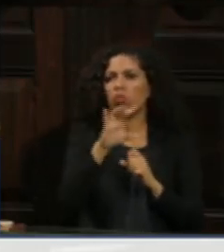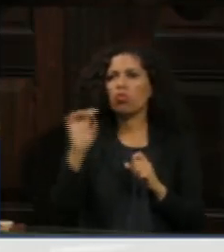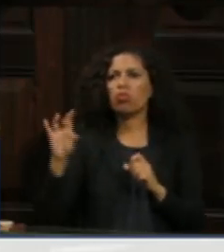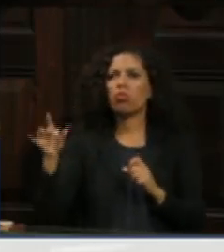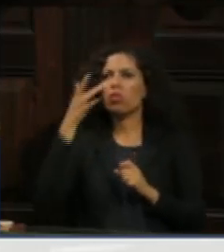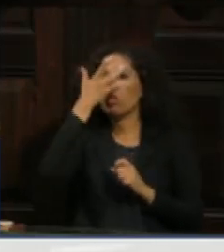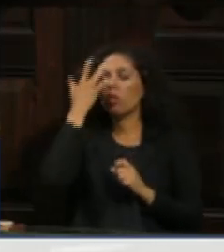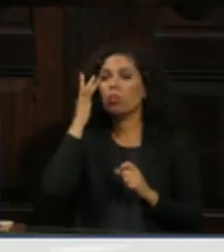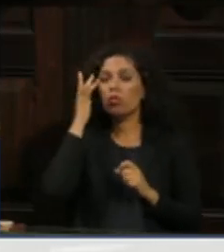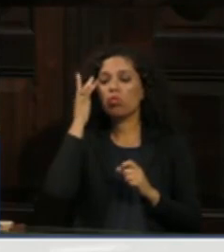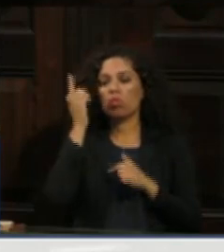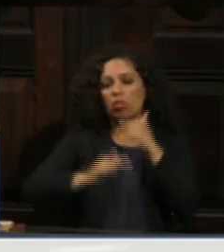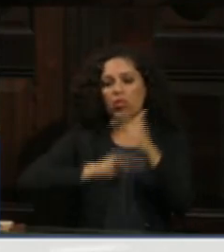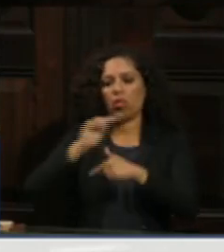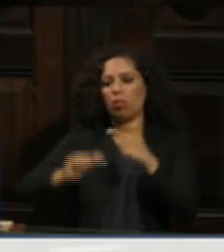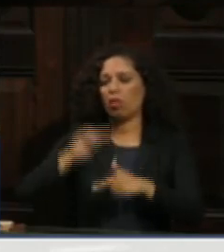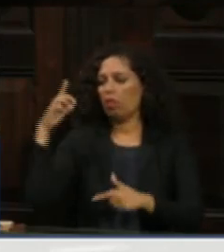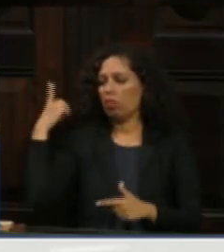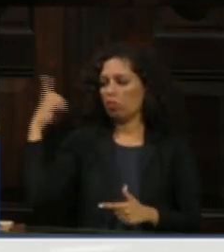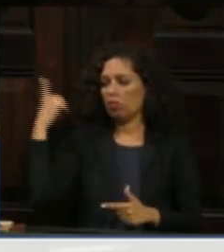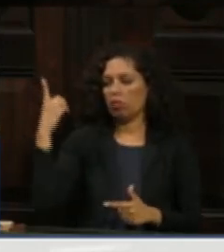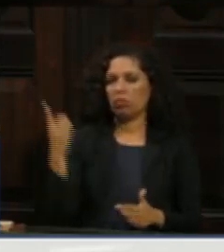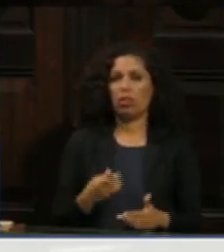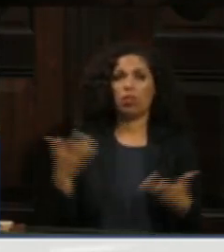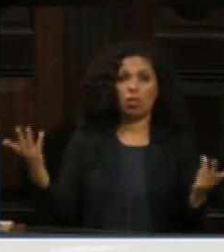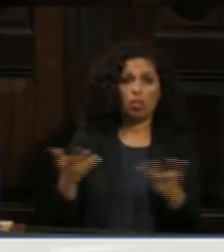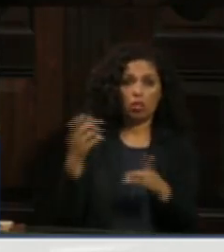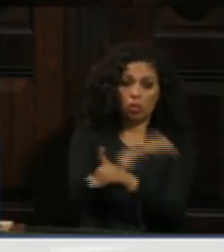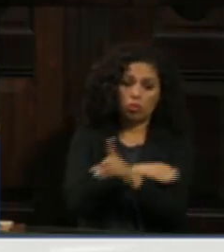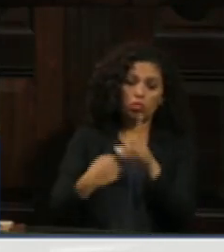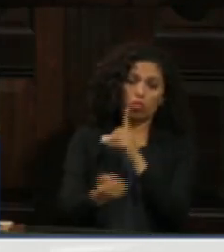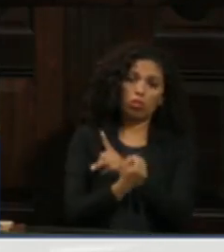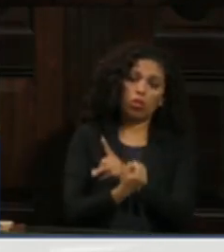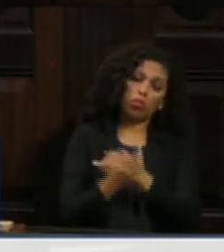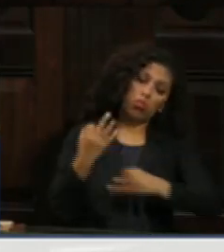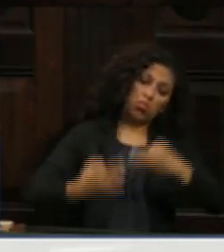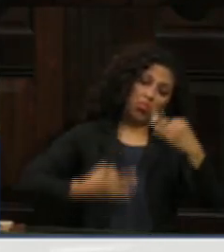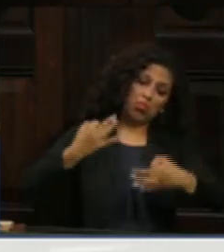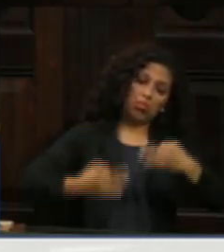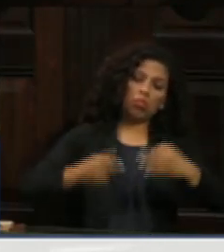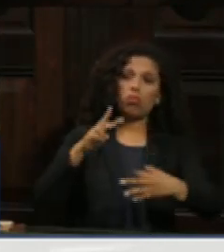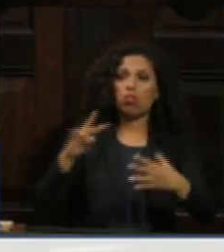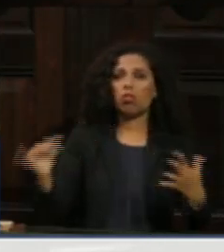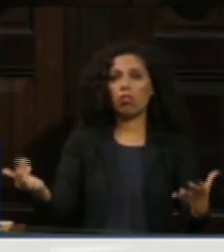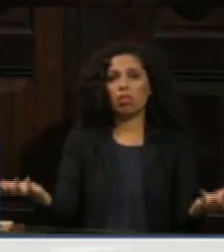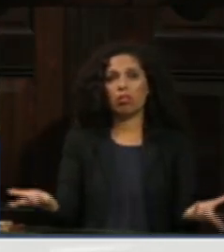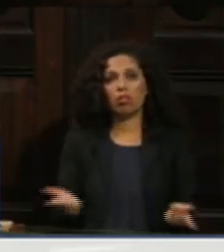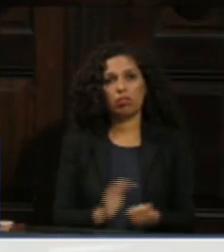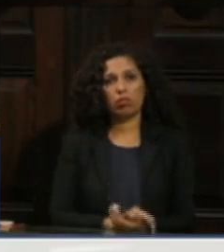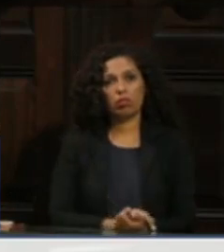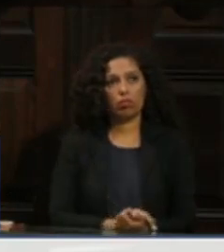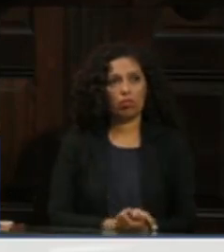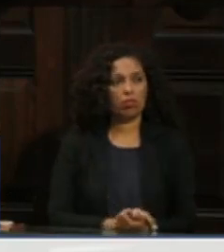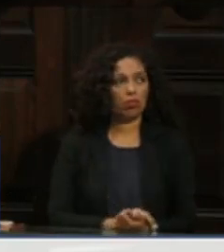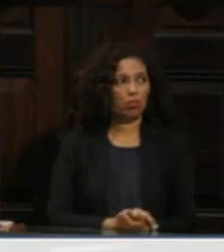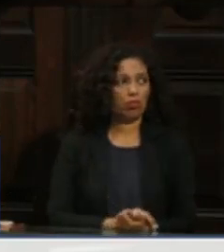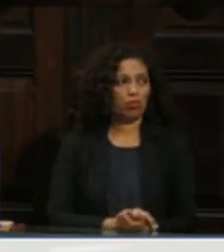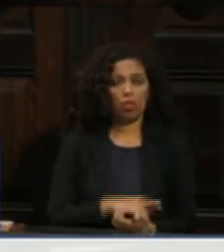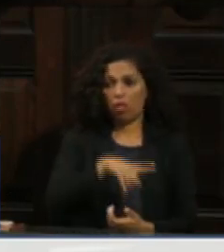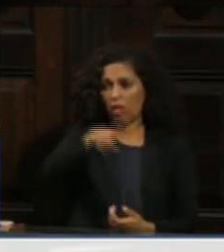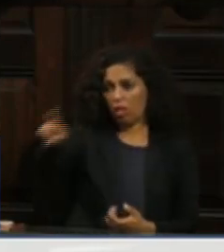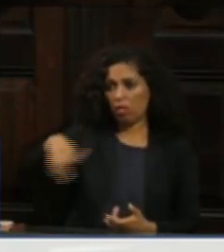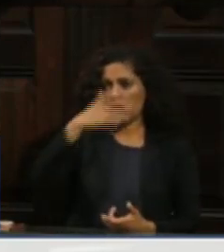sendo prejudicados. Ninguém vai ser responsabilizado pela quebra do